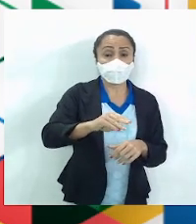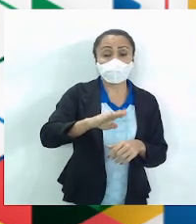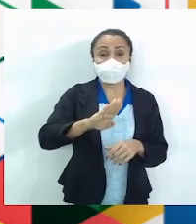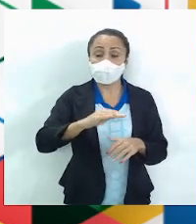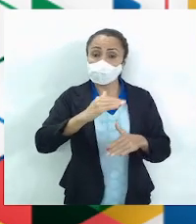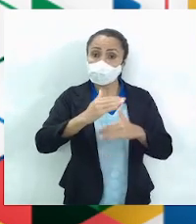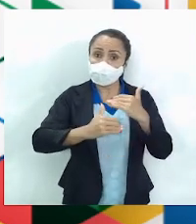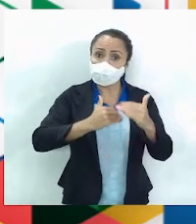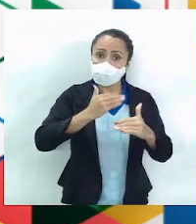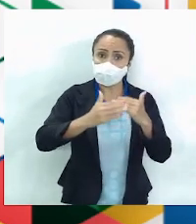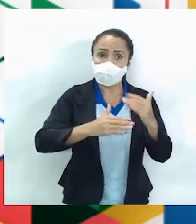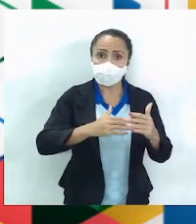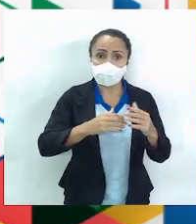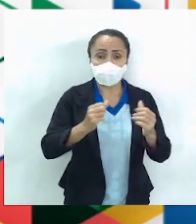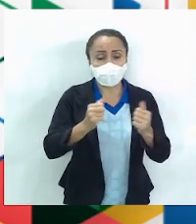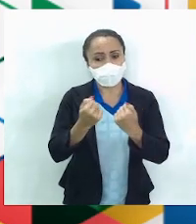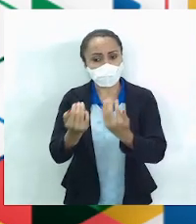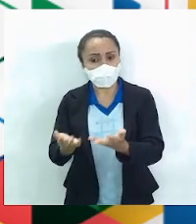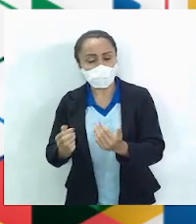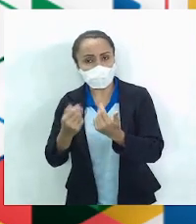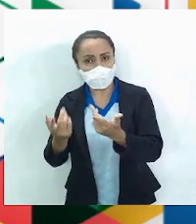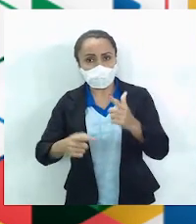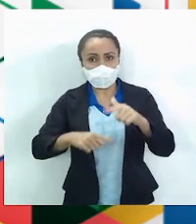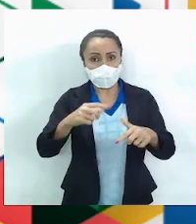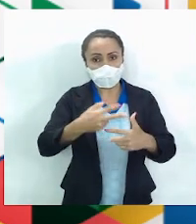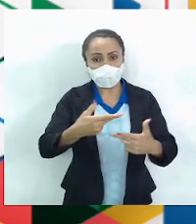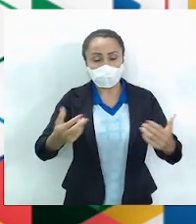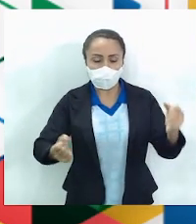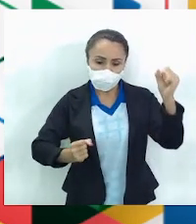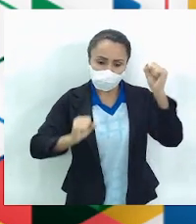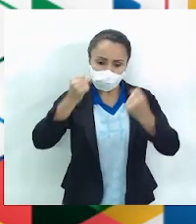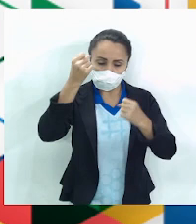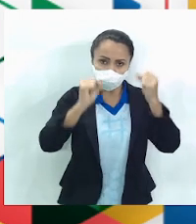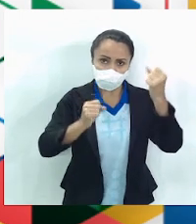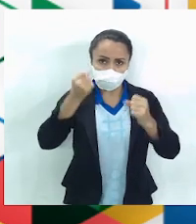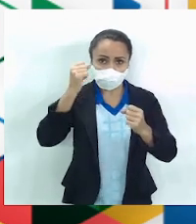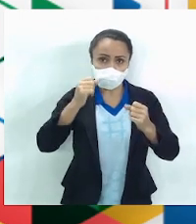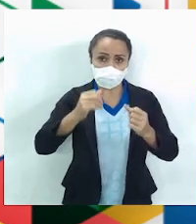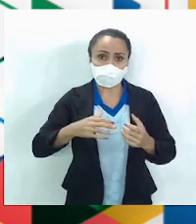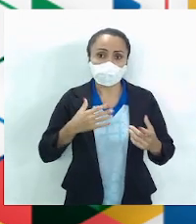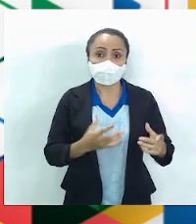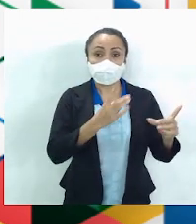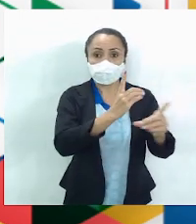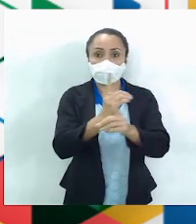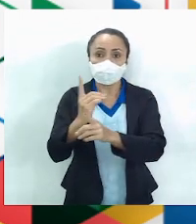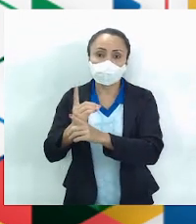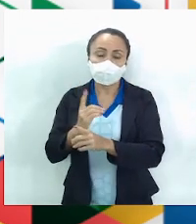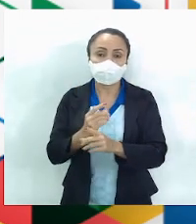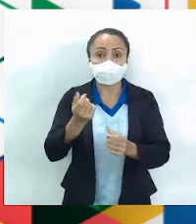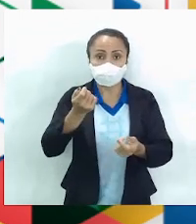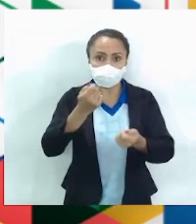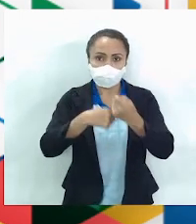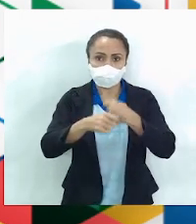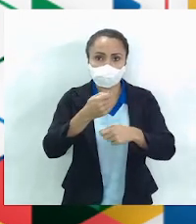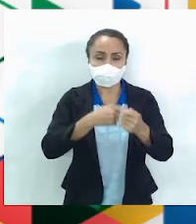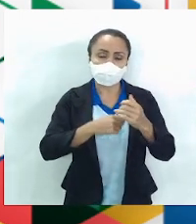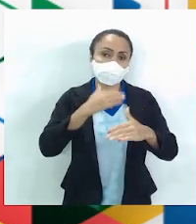emergentes fornecem matéria-primas e produtos industriais, enquanto as economias